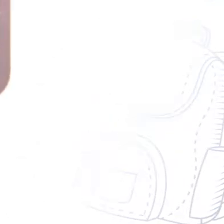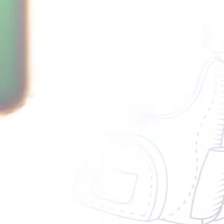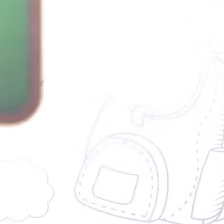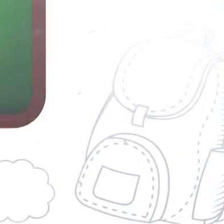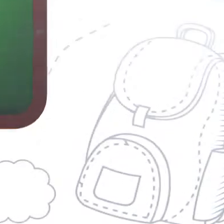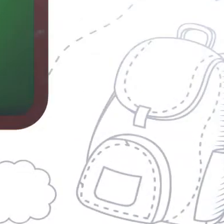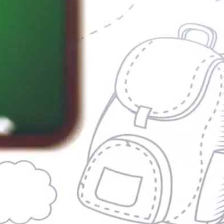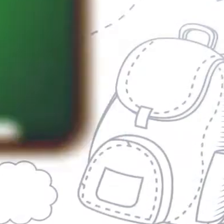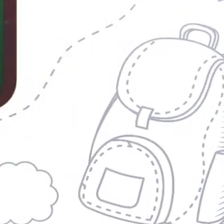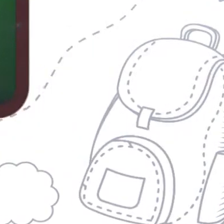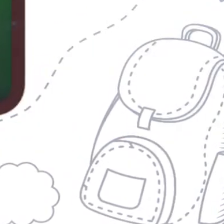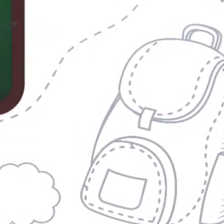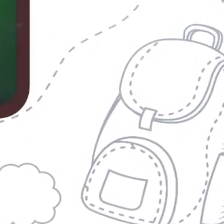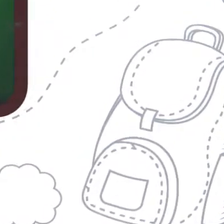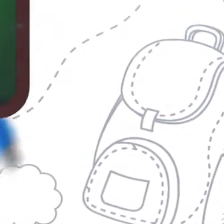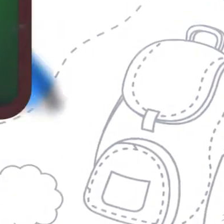e